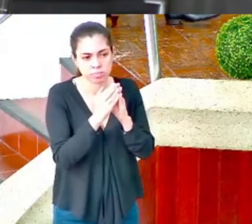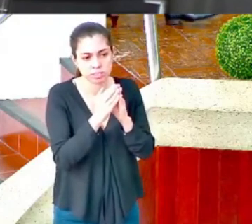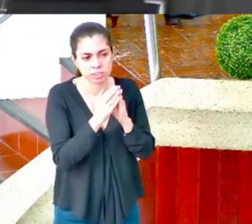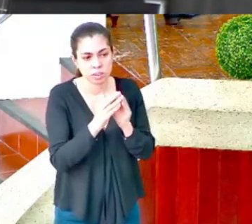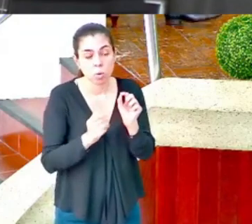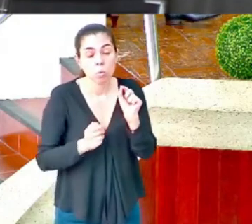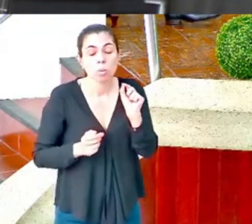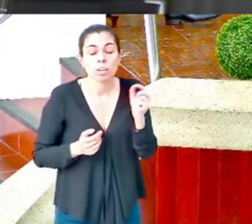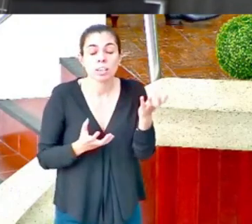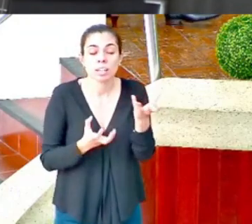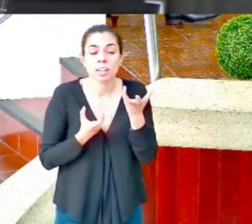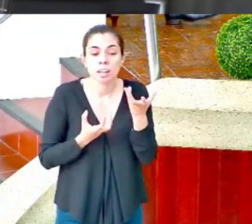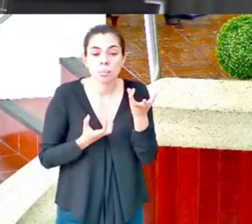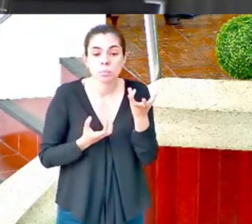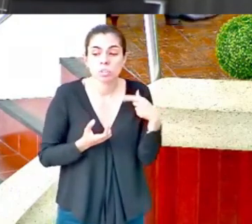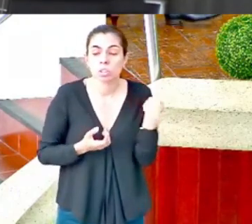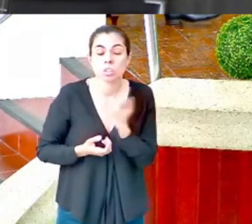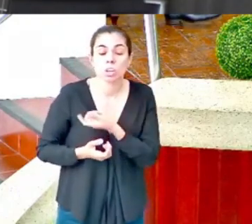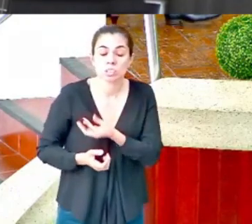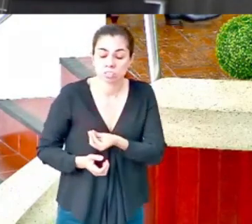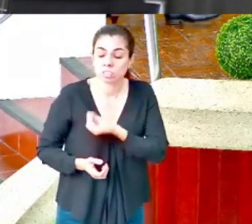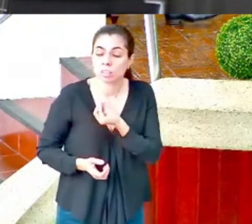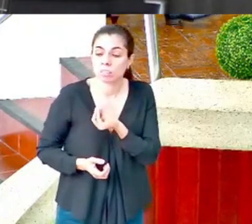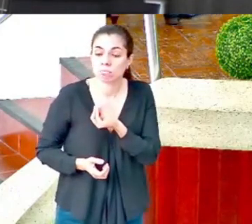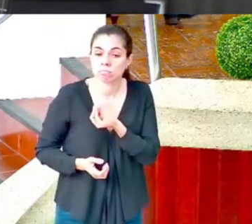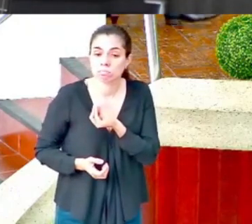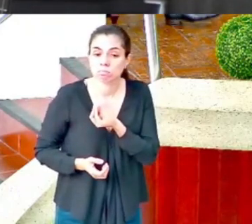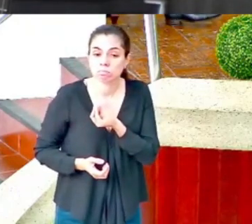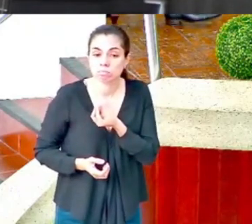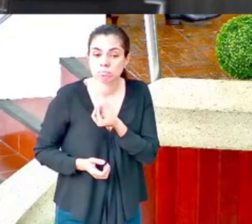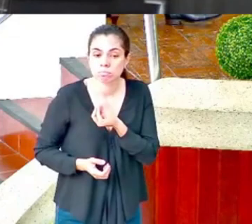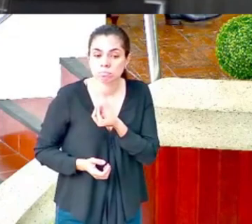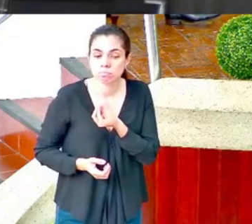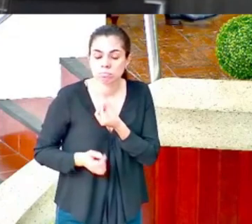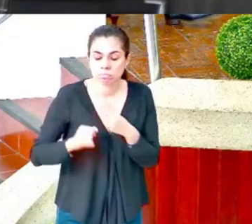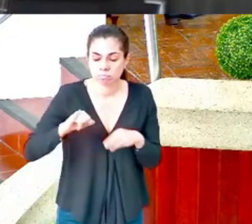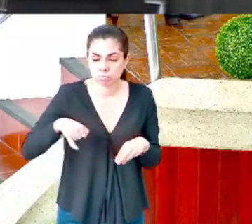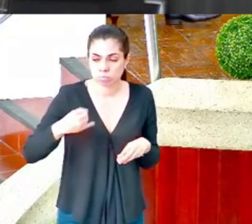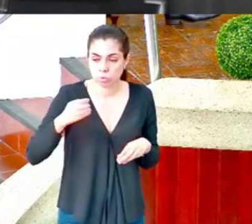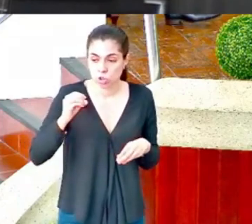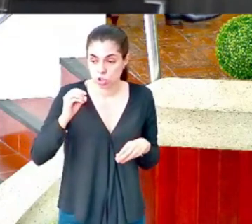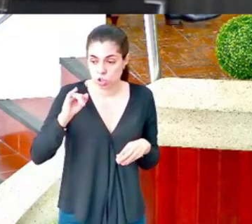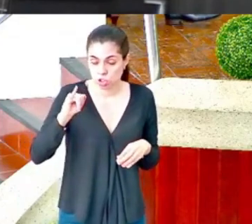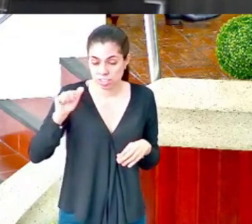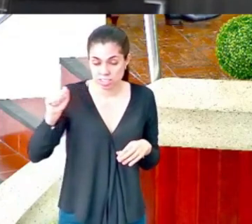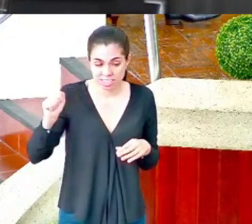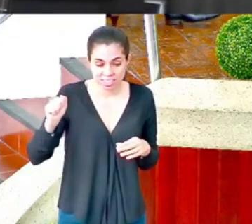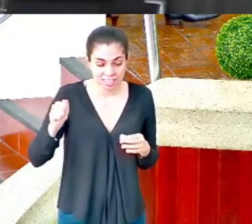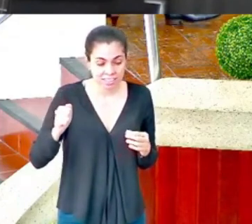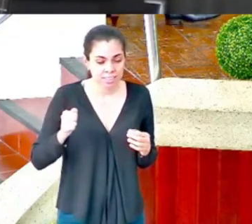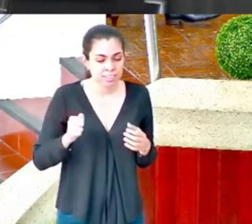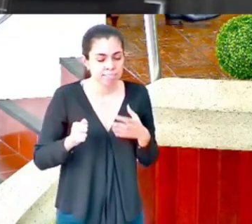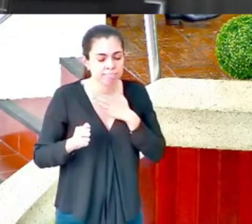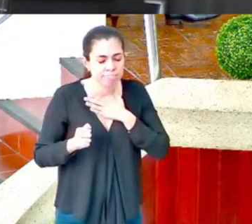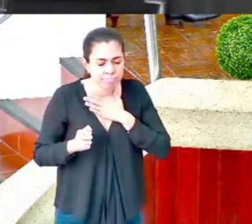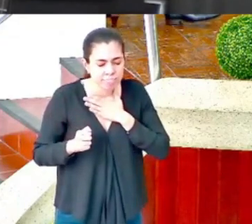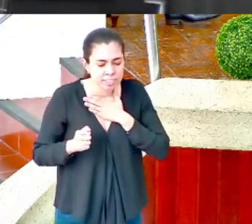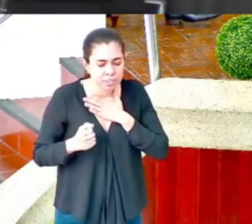resto das nossas vidas diante do Senhor. Josias não suportou viver longe do Senhor, porque a palavra o trouxe de